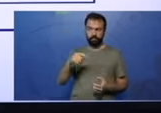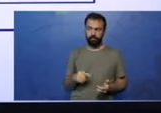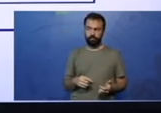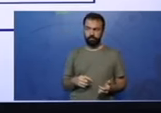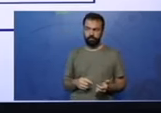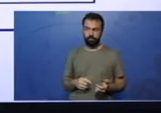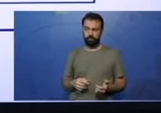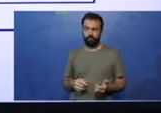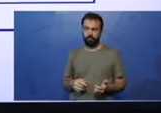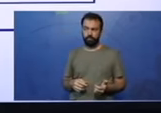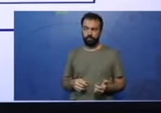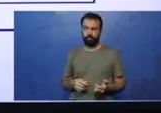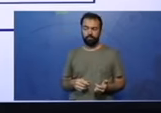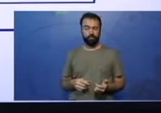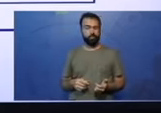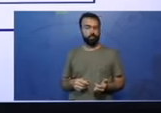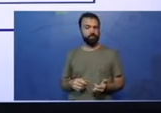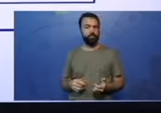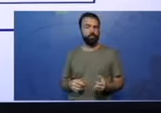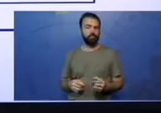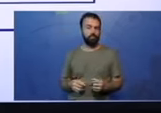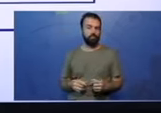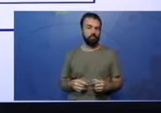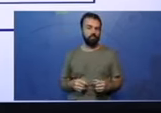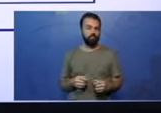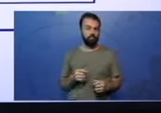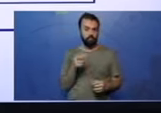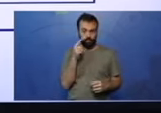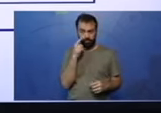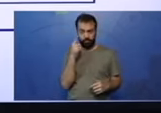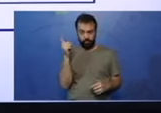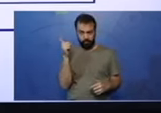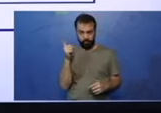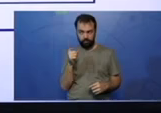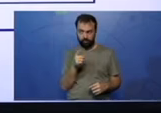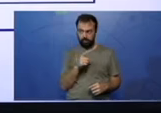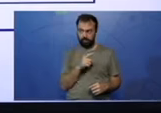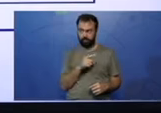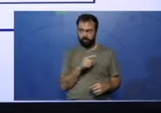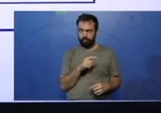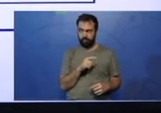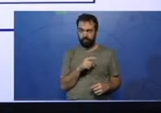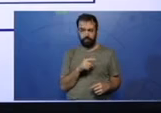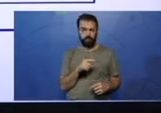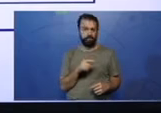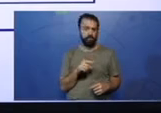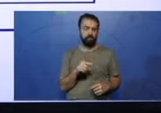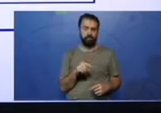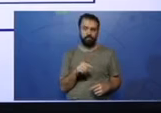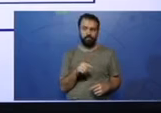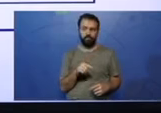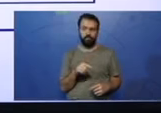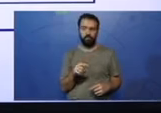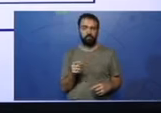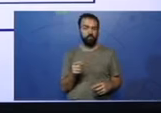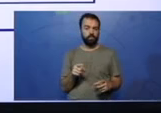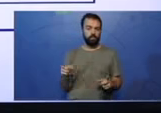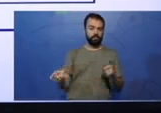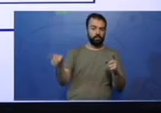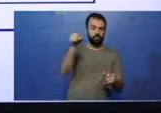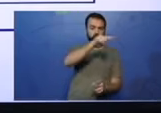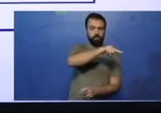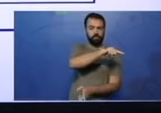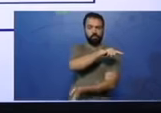e olhando as setinhas você consegue perceber que é um sistema de de reversibilidade, ele vai